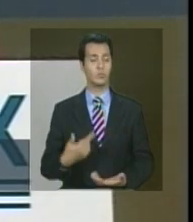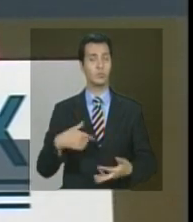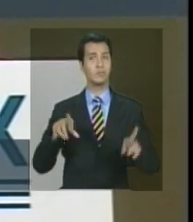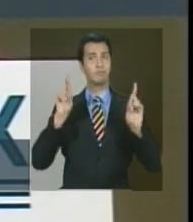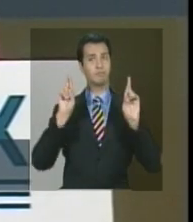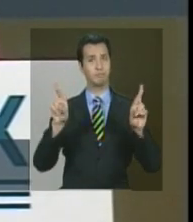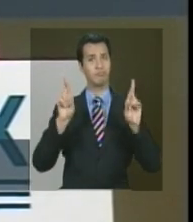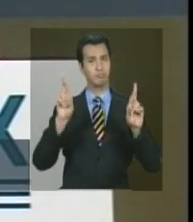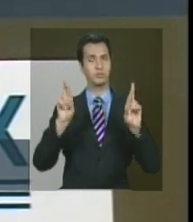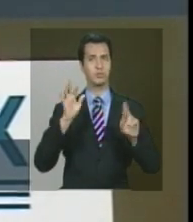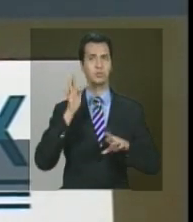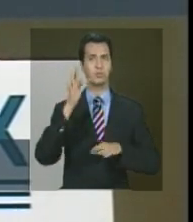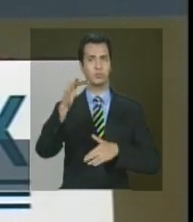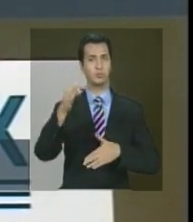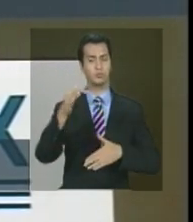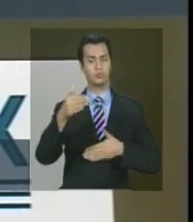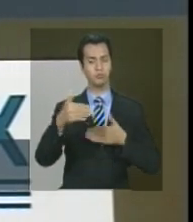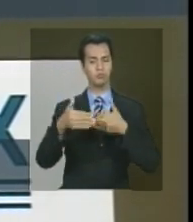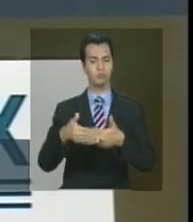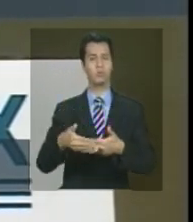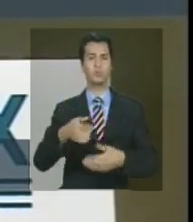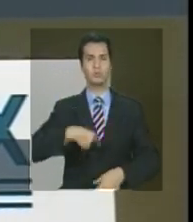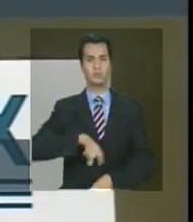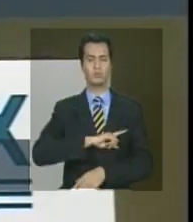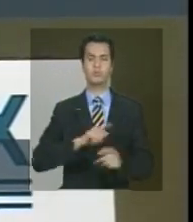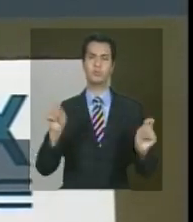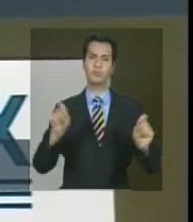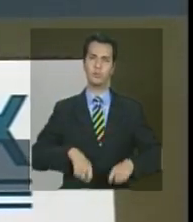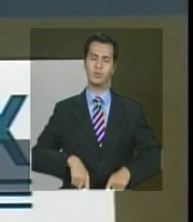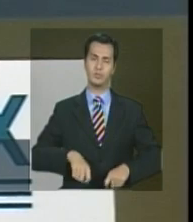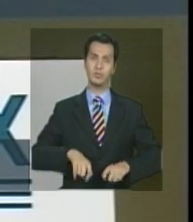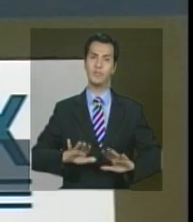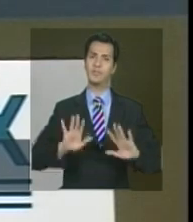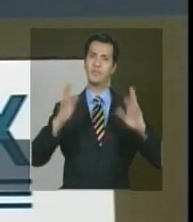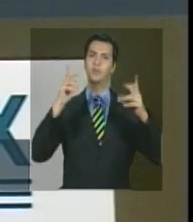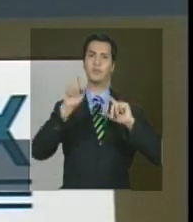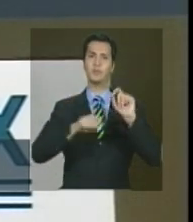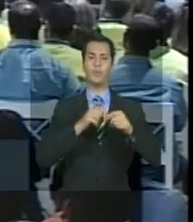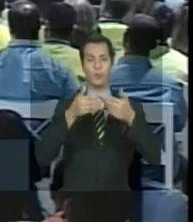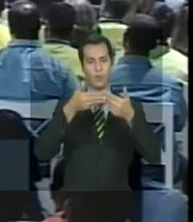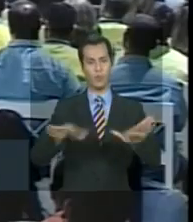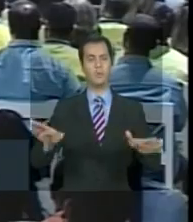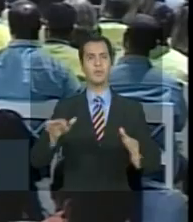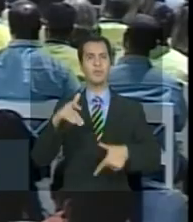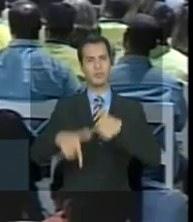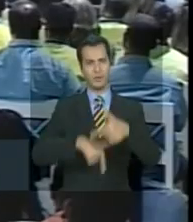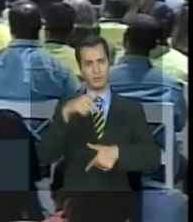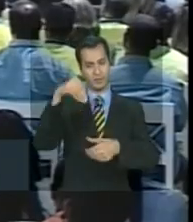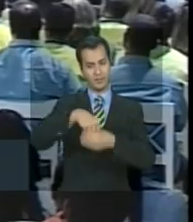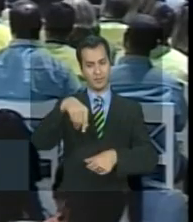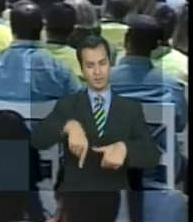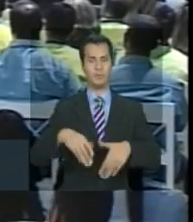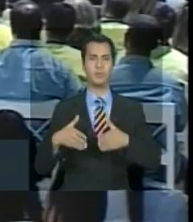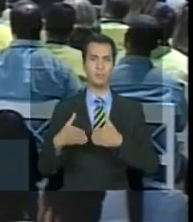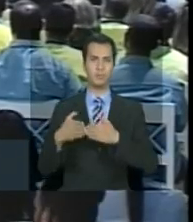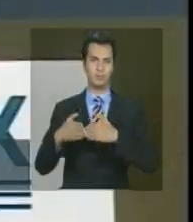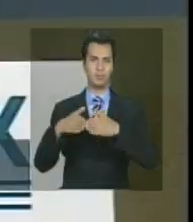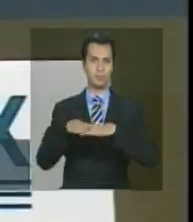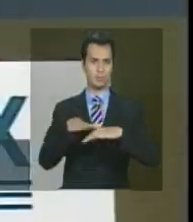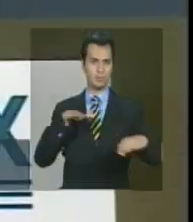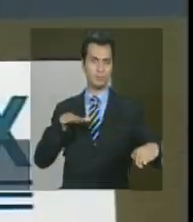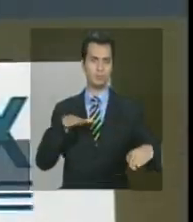próximo, possamos celebrar o início das atividades do Porto de Açu, como hoje celebramos o primeiro